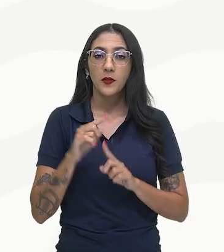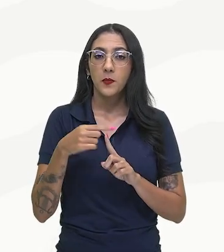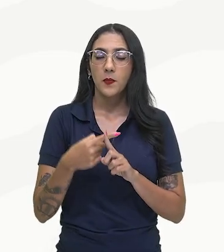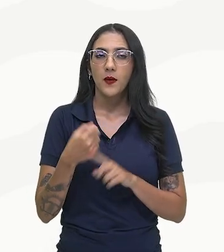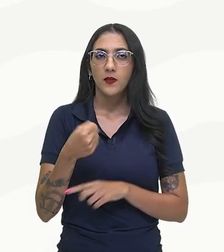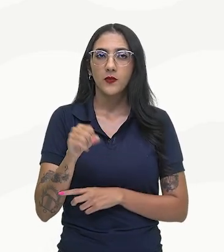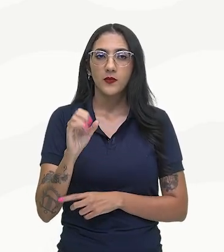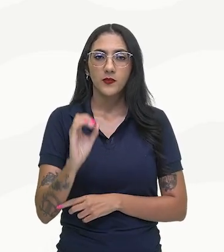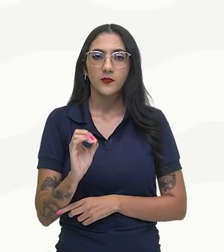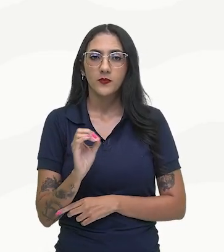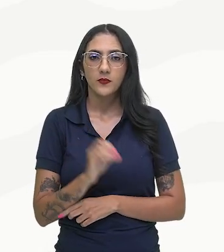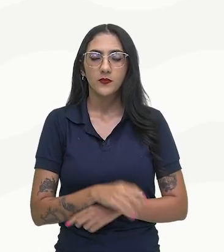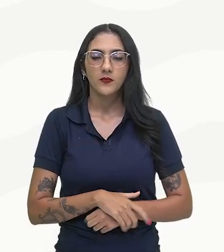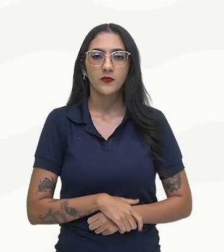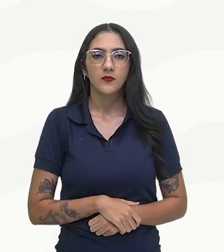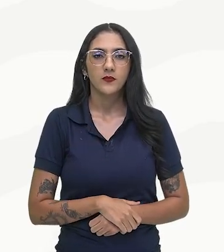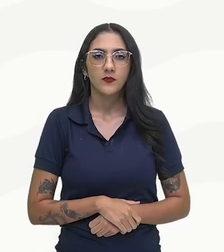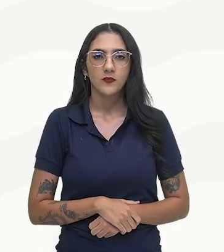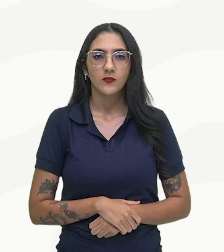80.